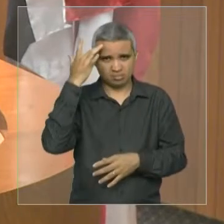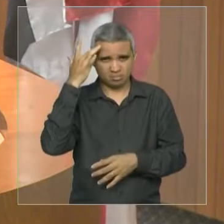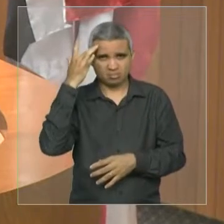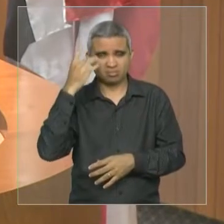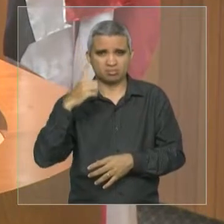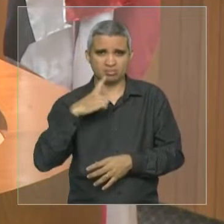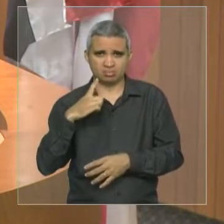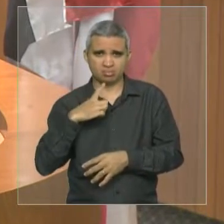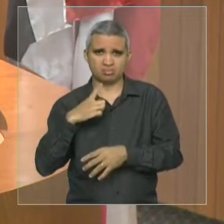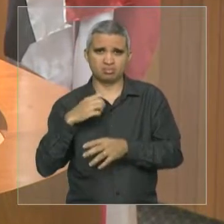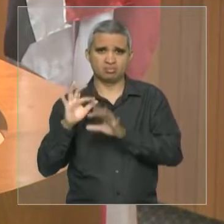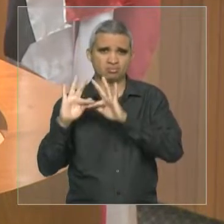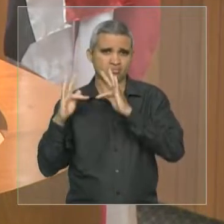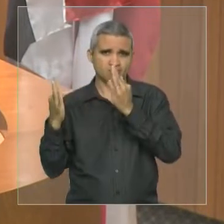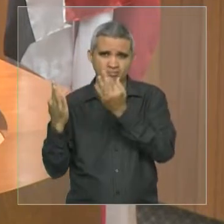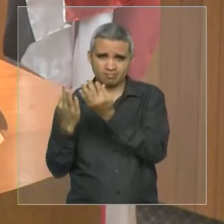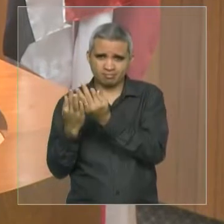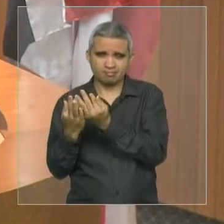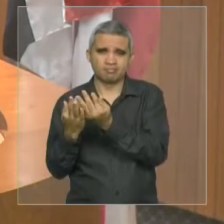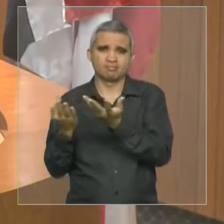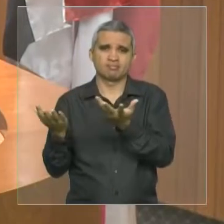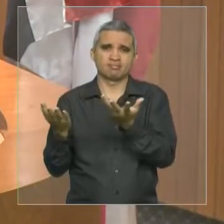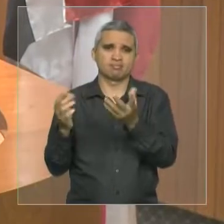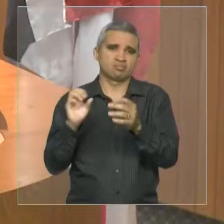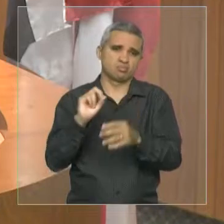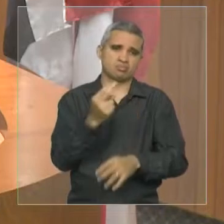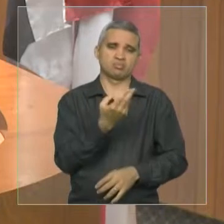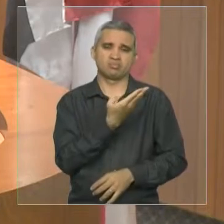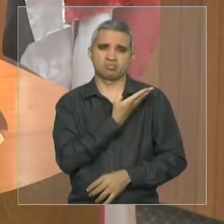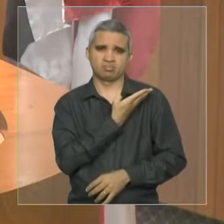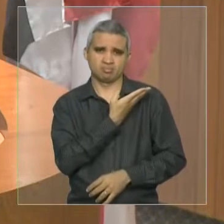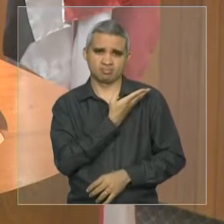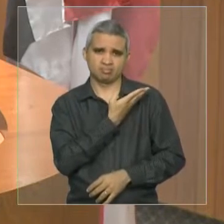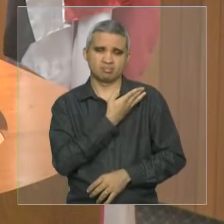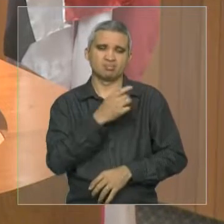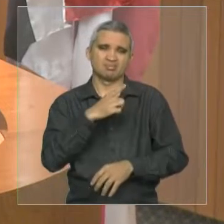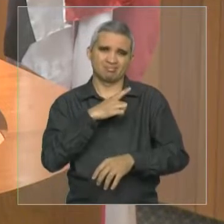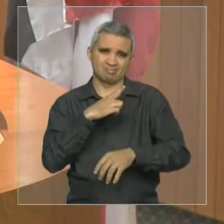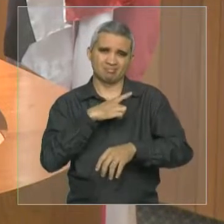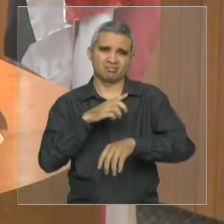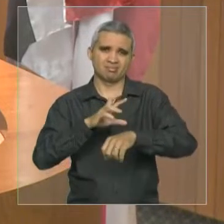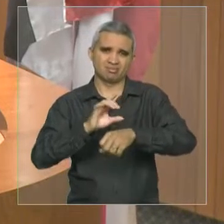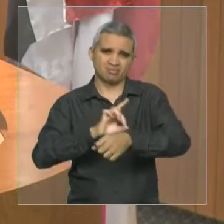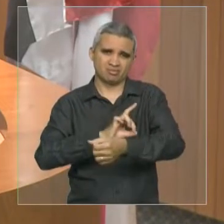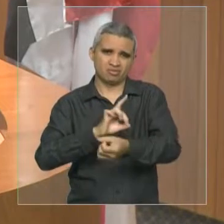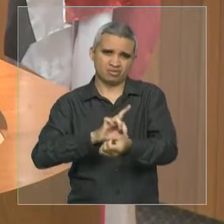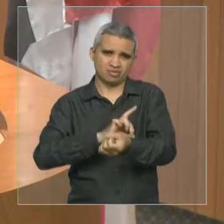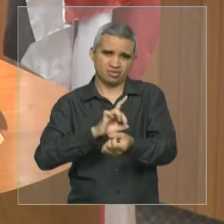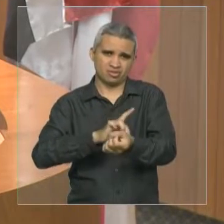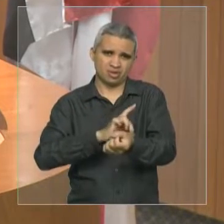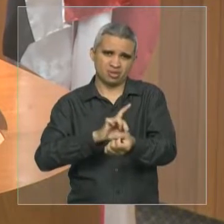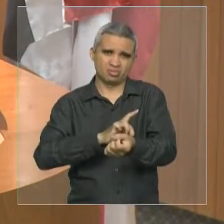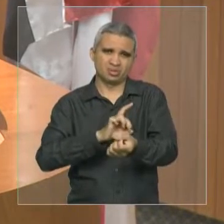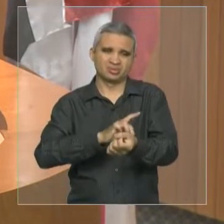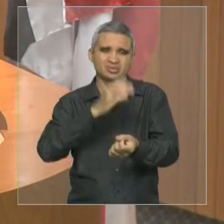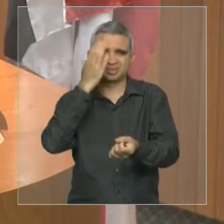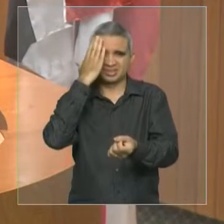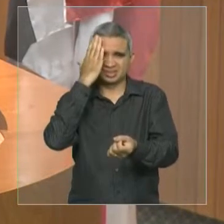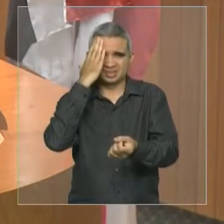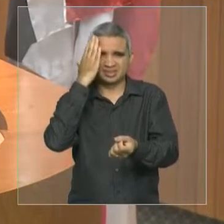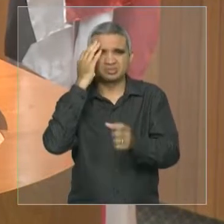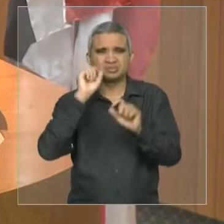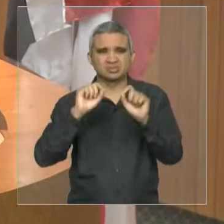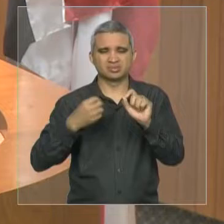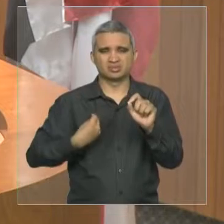parente, ou temos um amigo que sofre hoje da diabetes e sabe das dificuldades que eles vivem hoje no seu dia a dia.